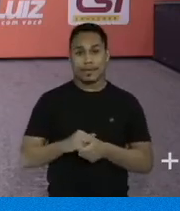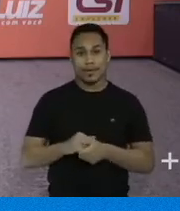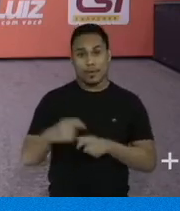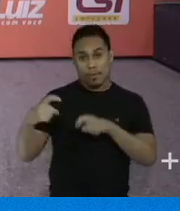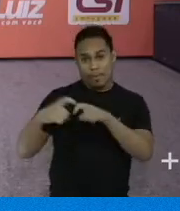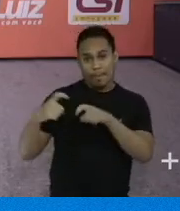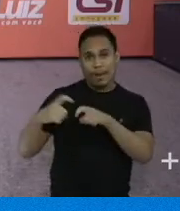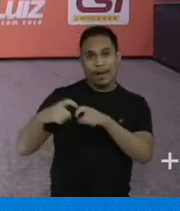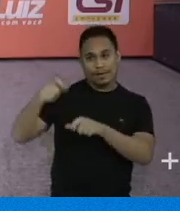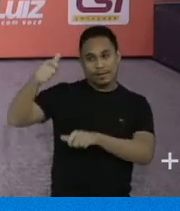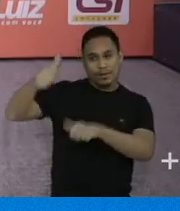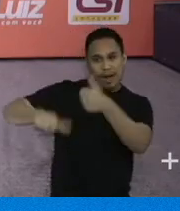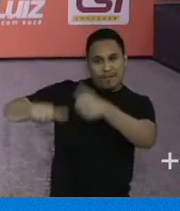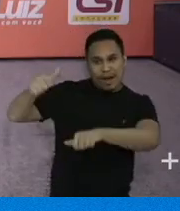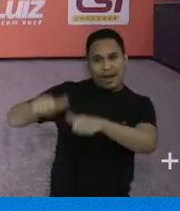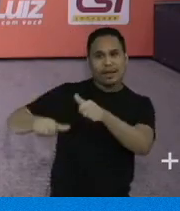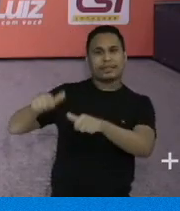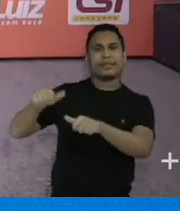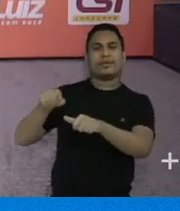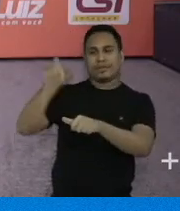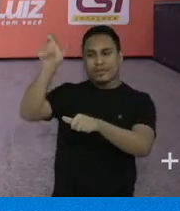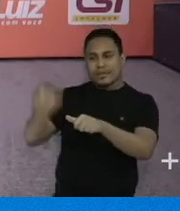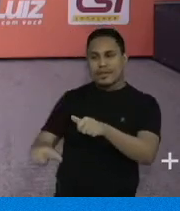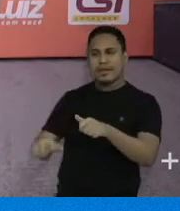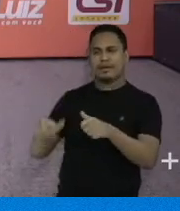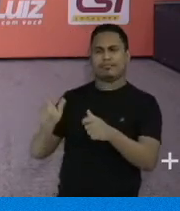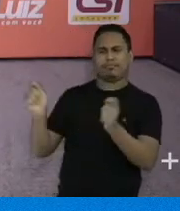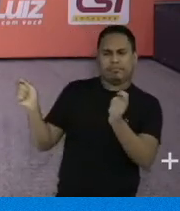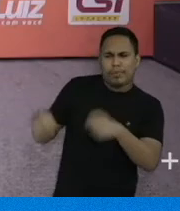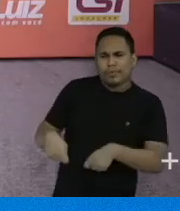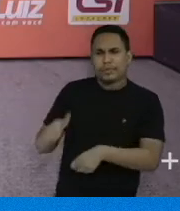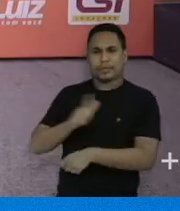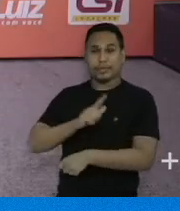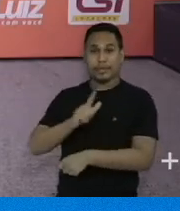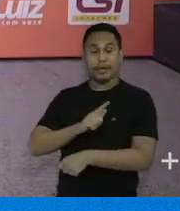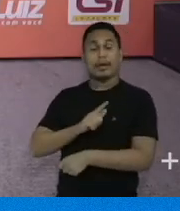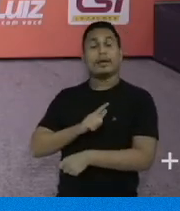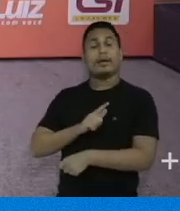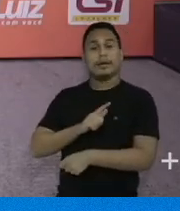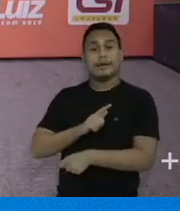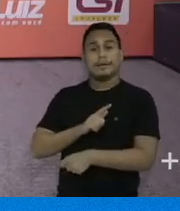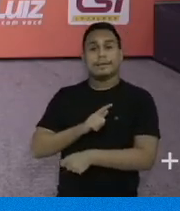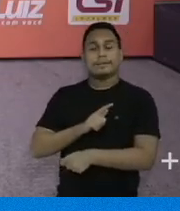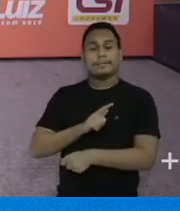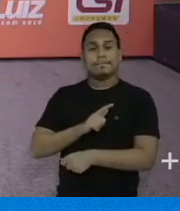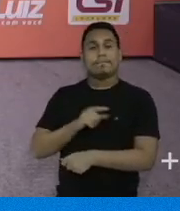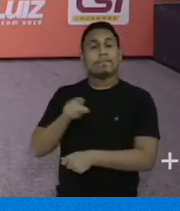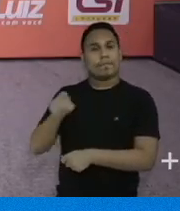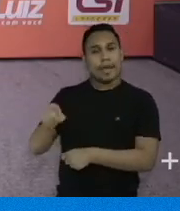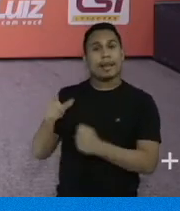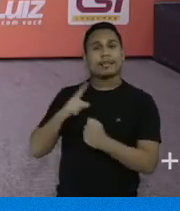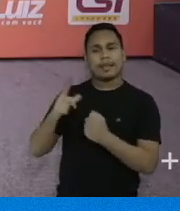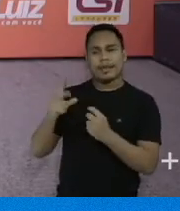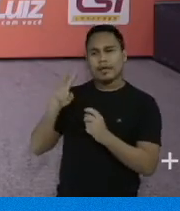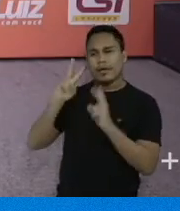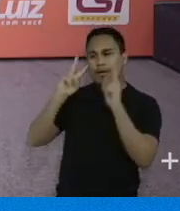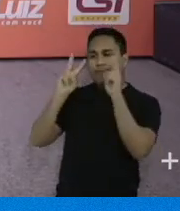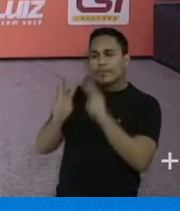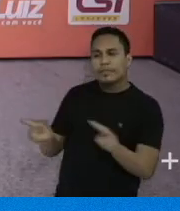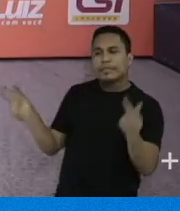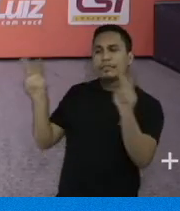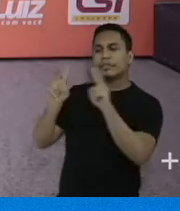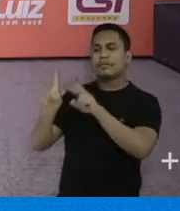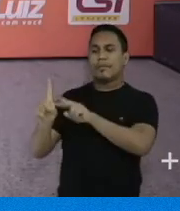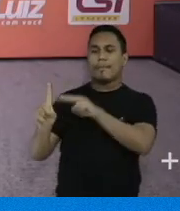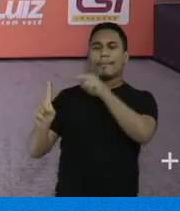que tem suspeita de síndrome metabólica, ela tem um olhar para esses